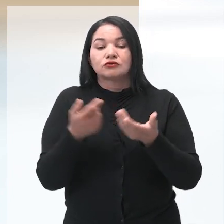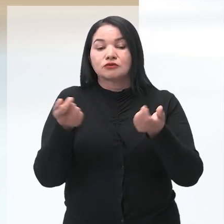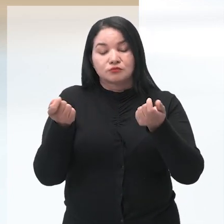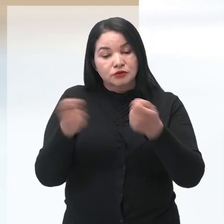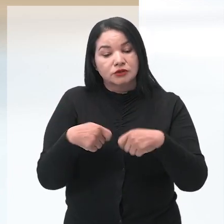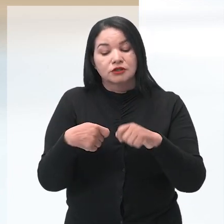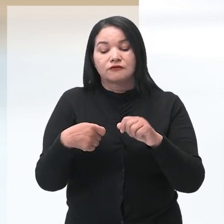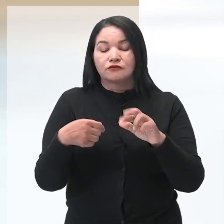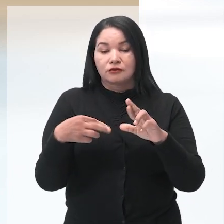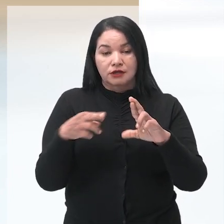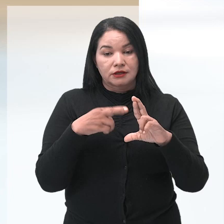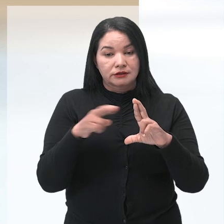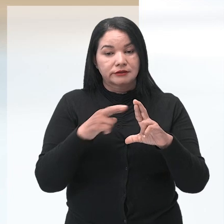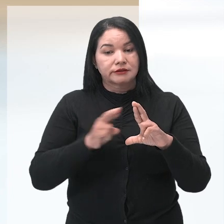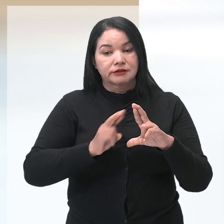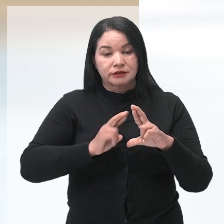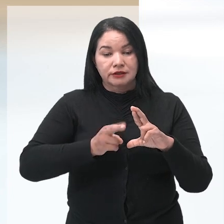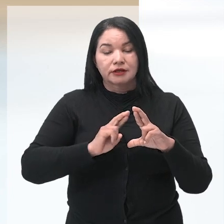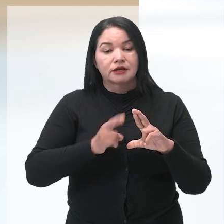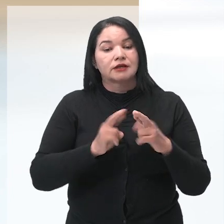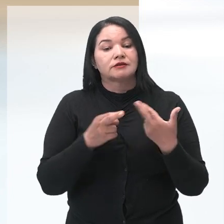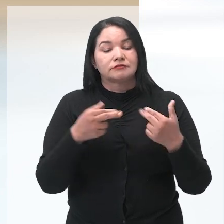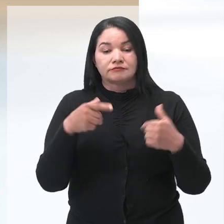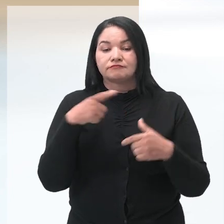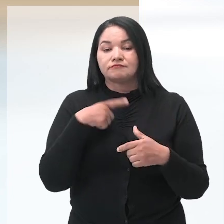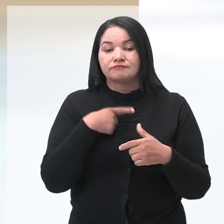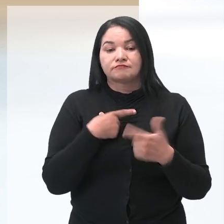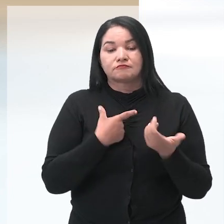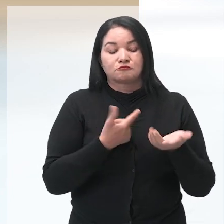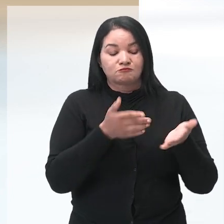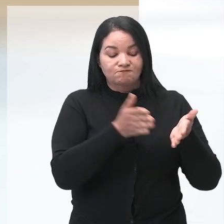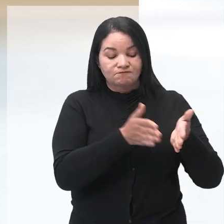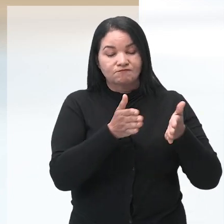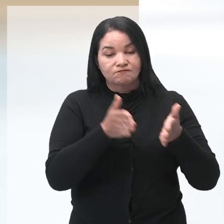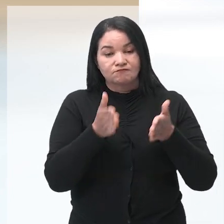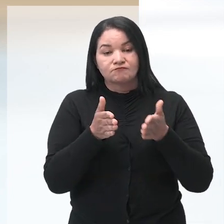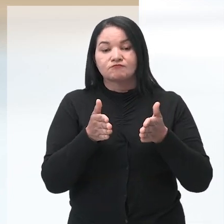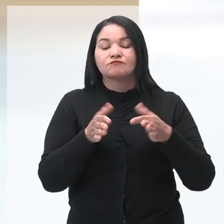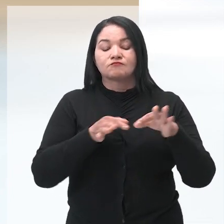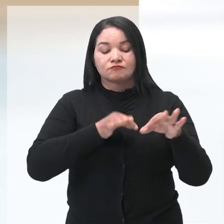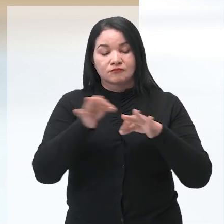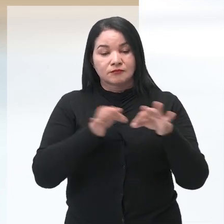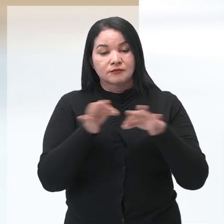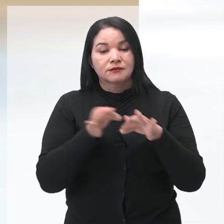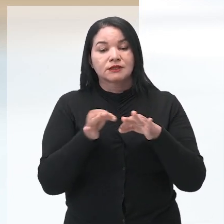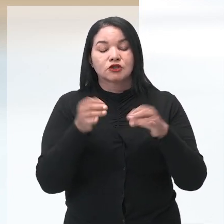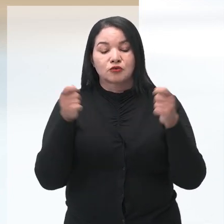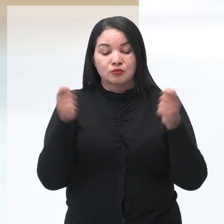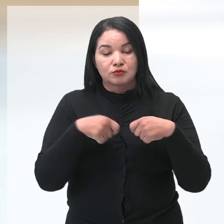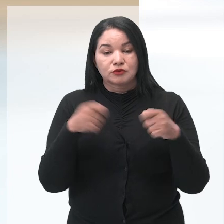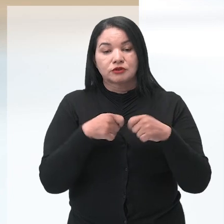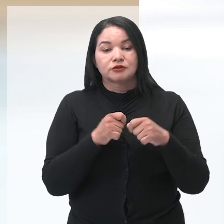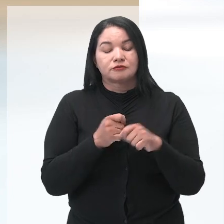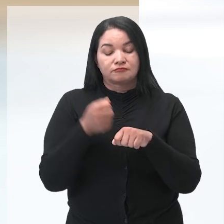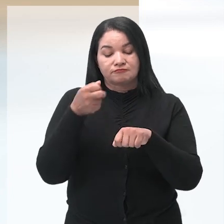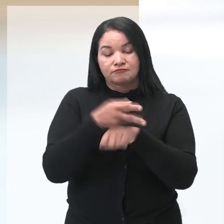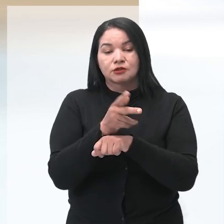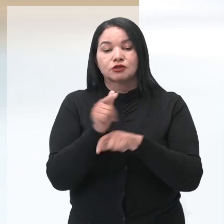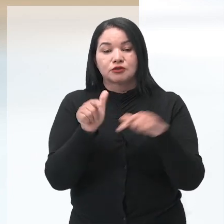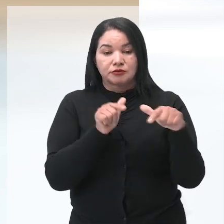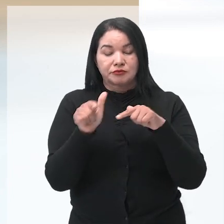contrário, existe, né, uma cadeia de geração de emprego em cima desses